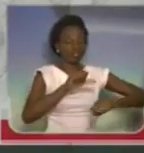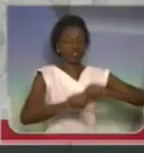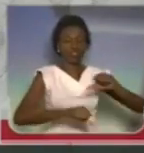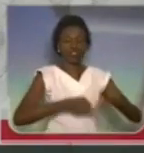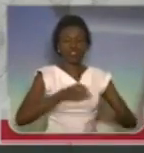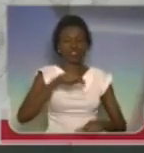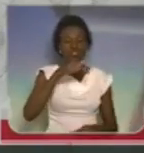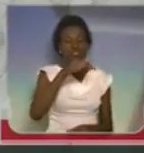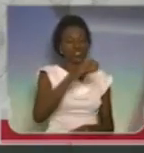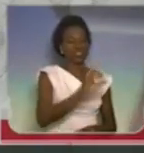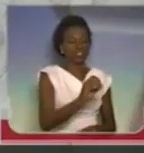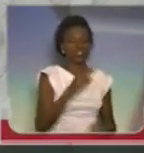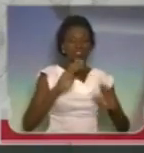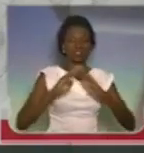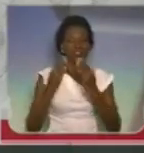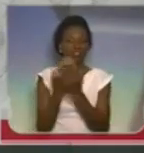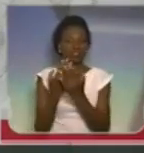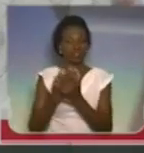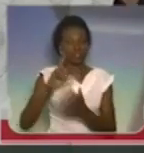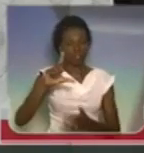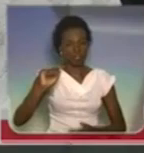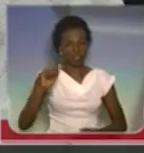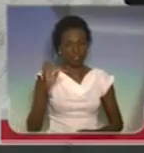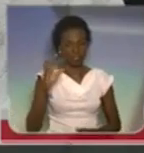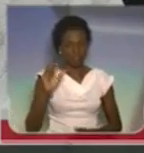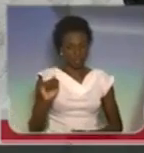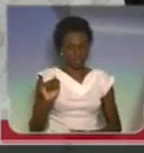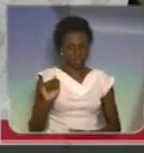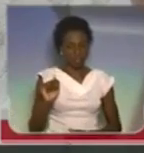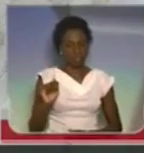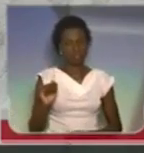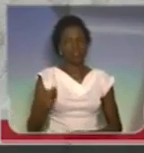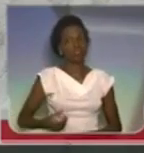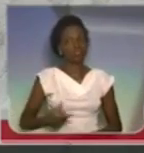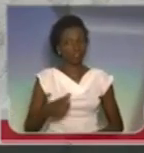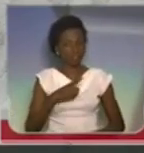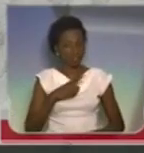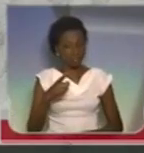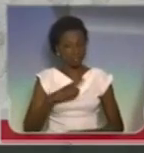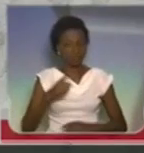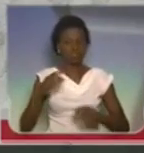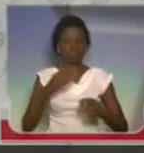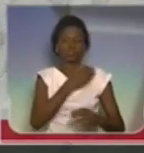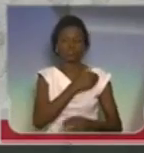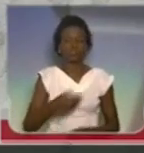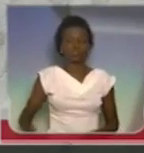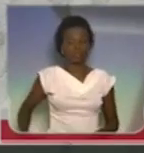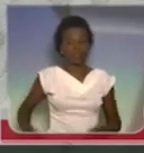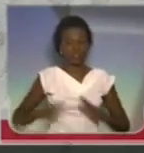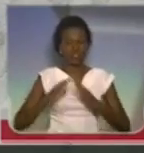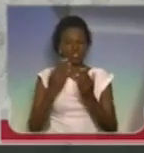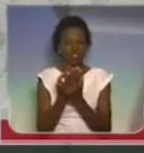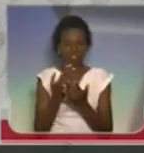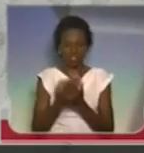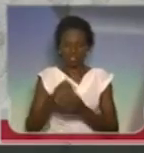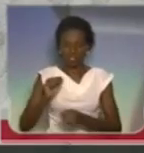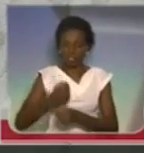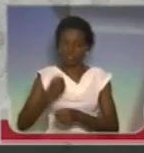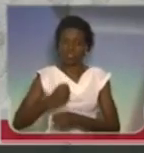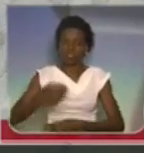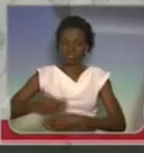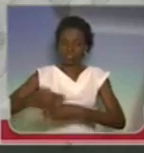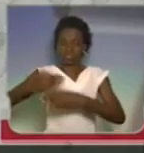70 escolas de lata que ainda estão presentes na rede estadual em escolas de alvenaria 70 escolas de